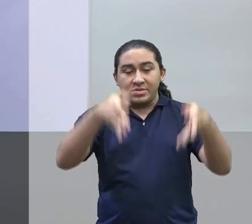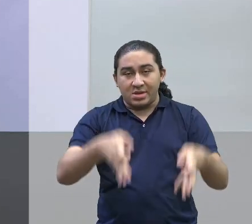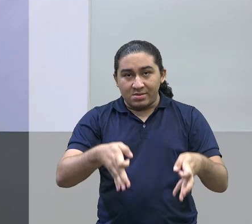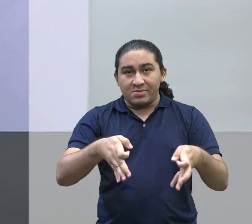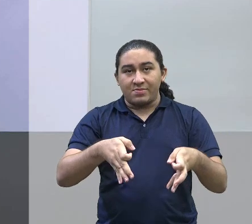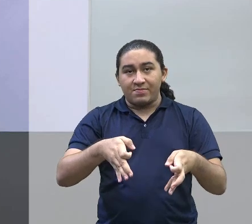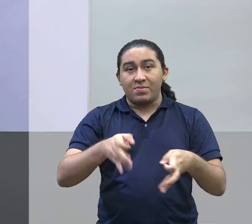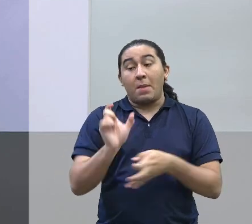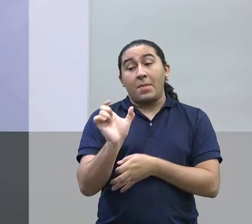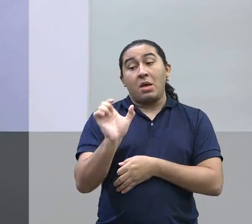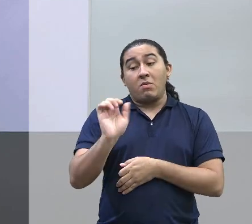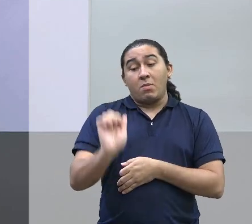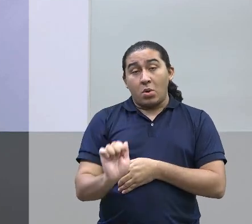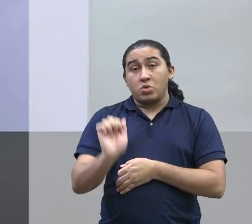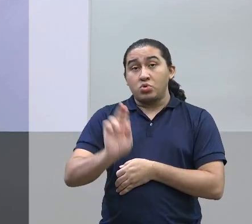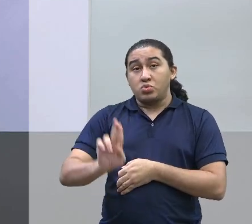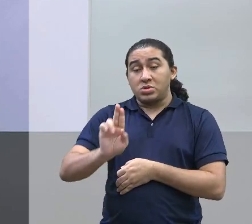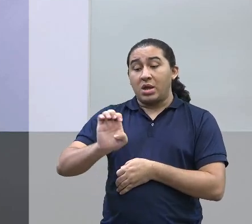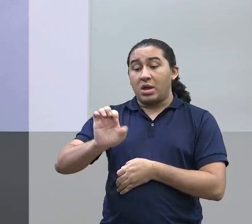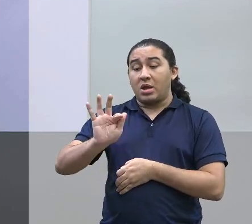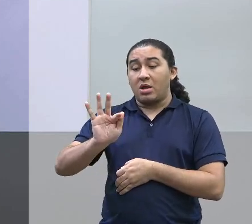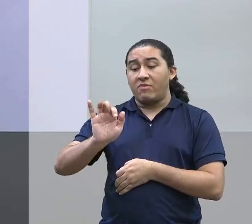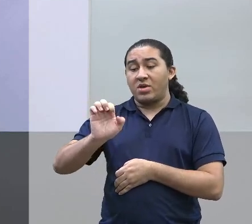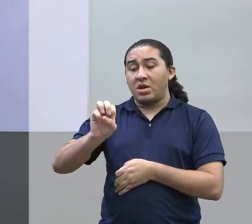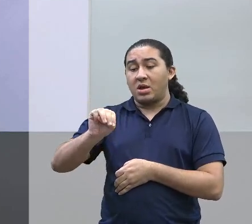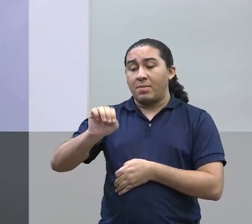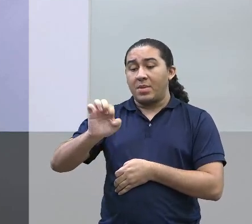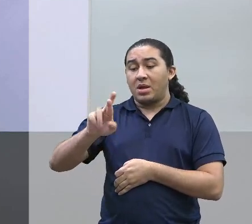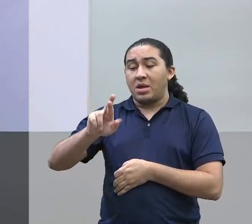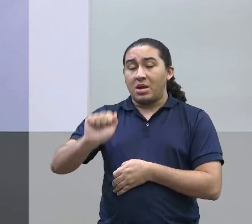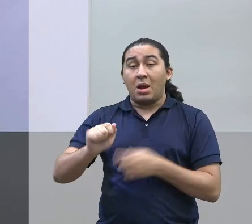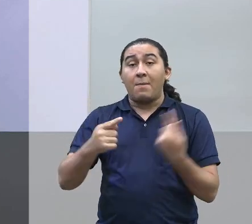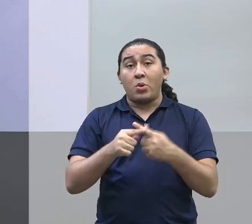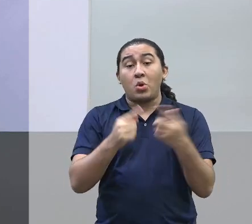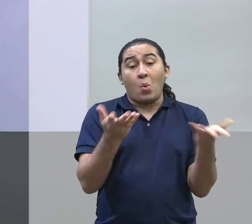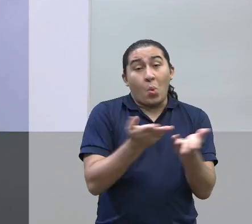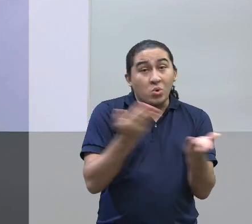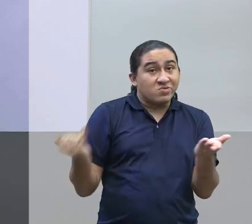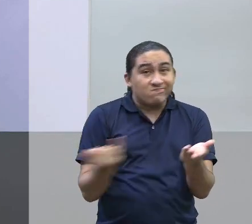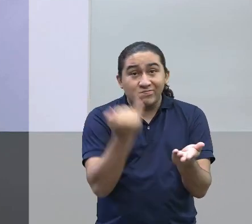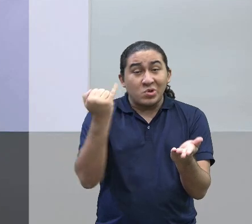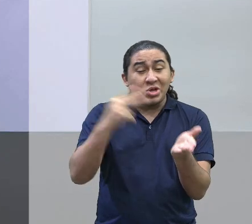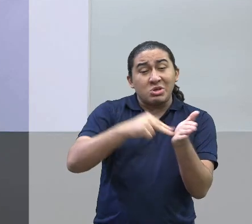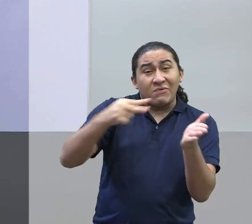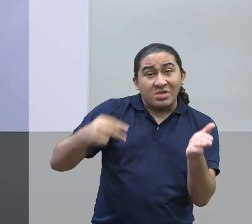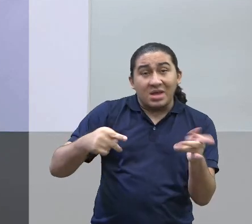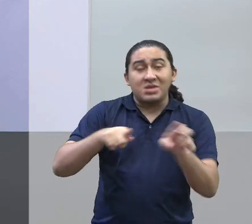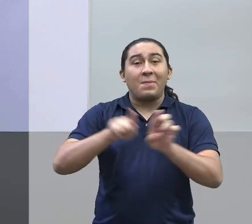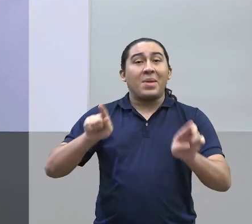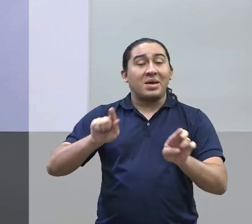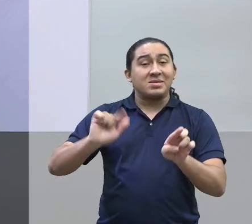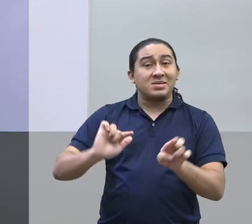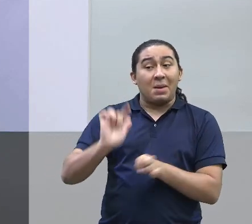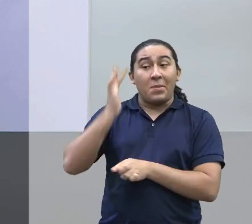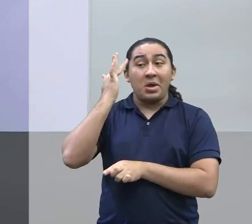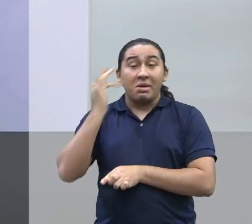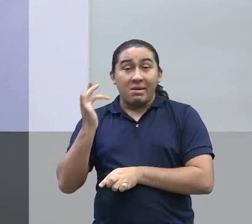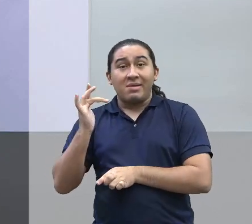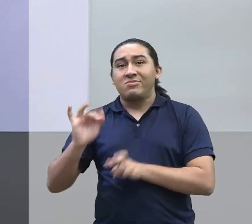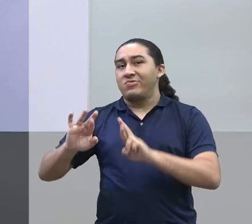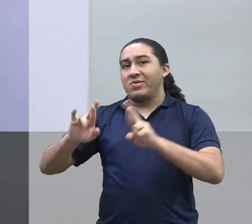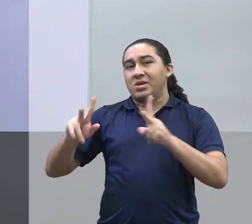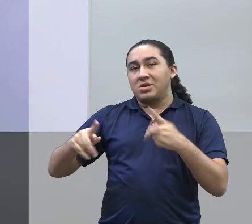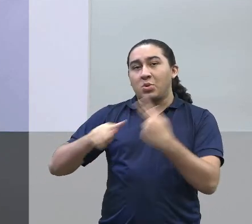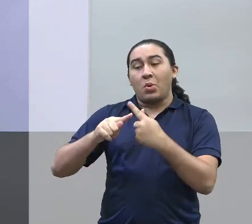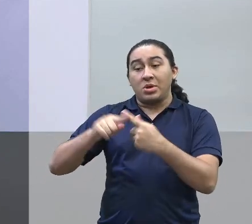efêmera. O que hoje é muito importante, amanhã já não é tão importante, porque surgiram novas notícias